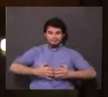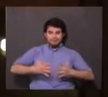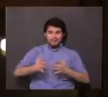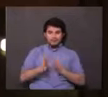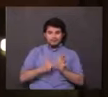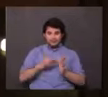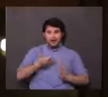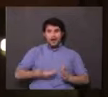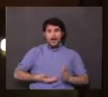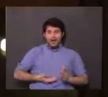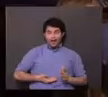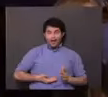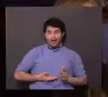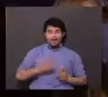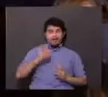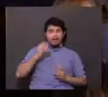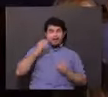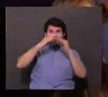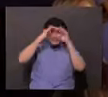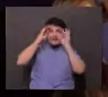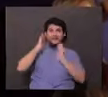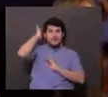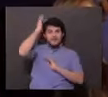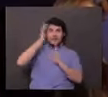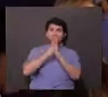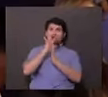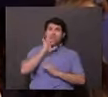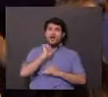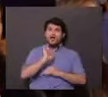fruto do vosso ventre, Jesus.